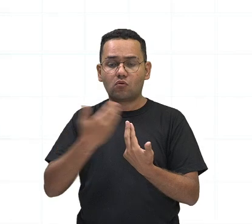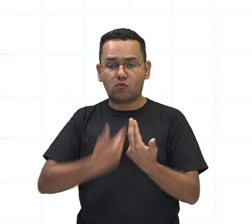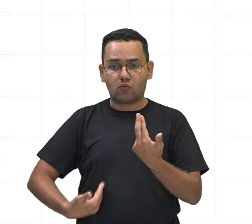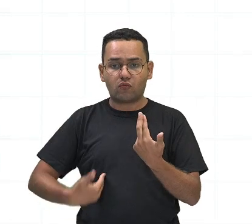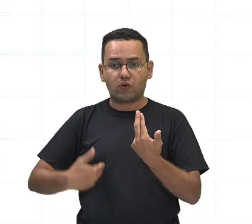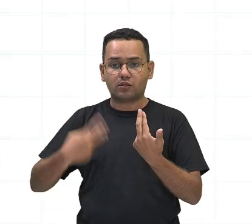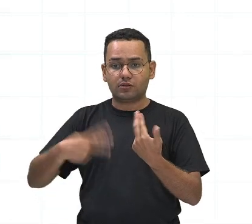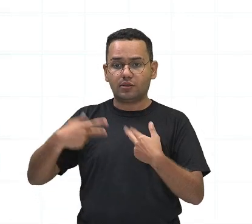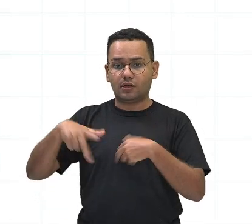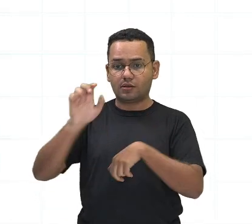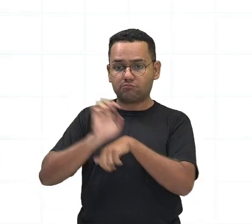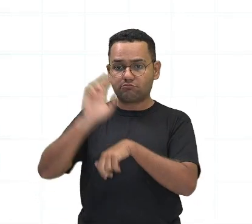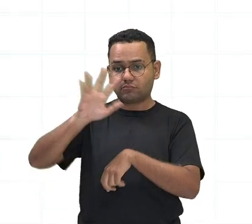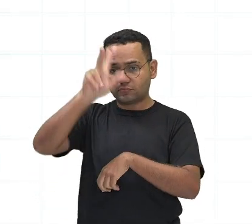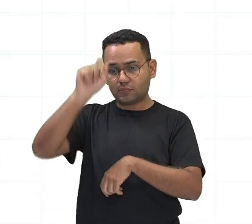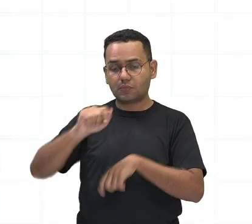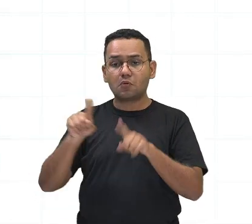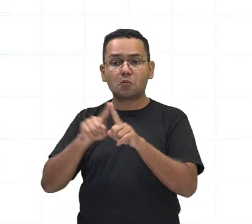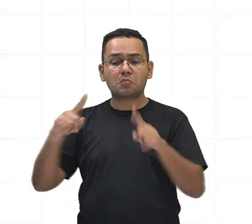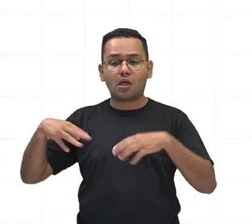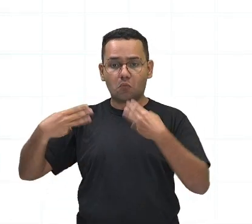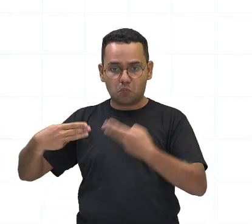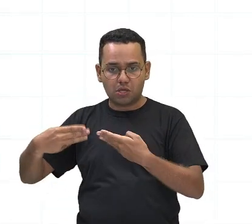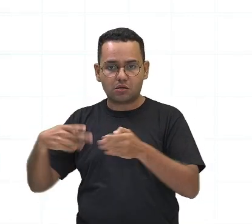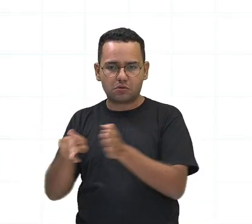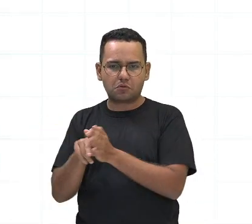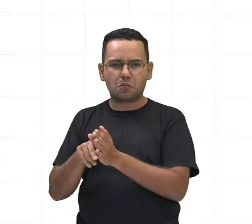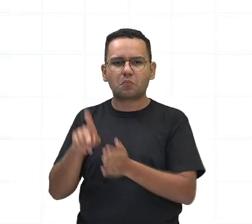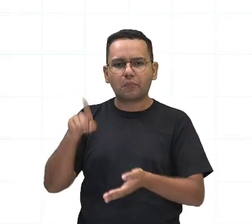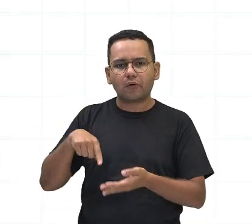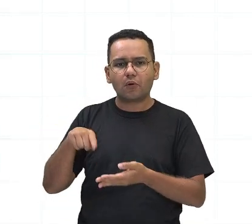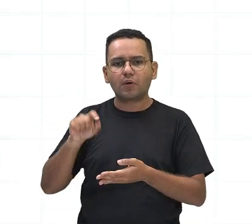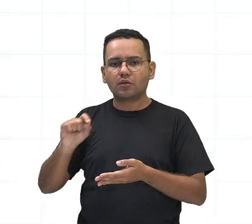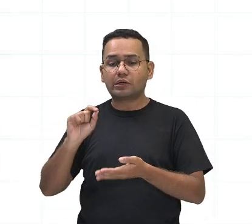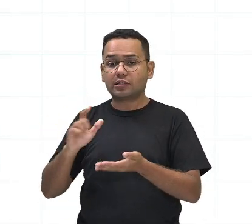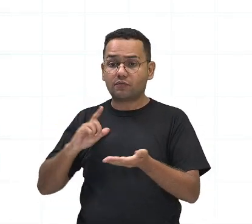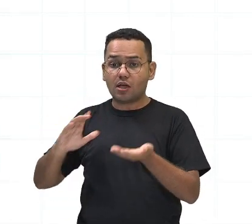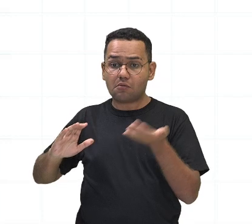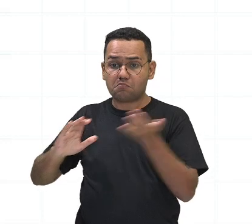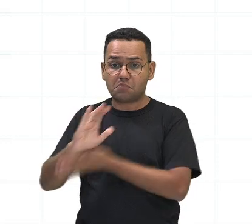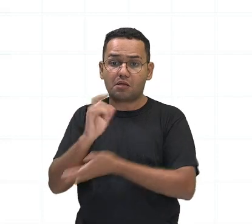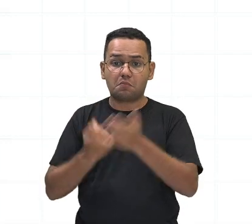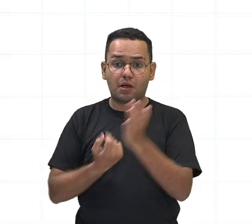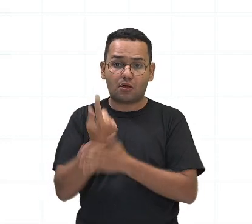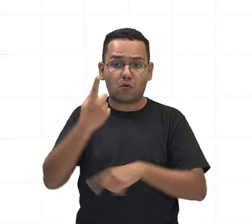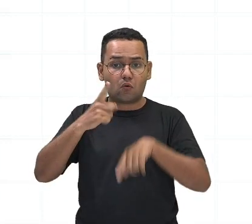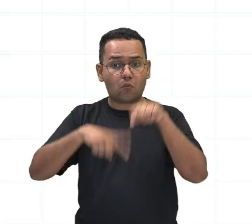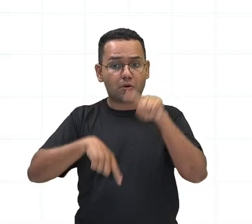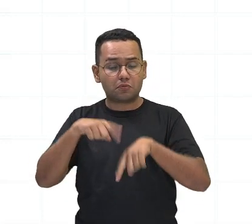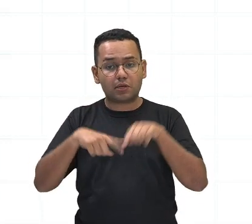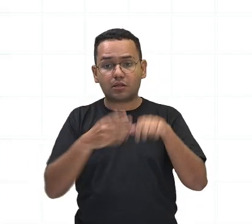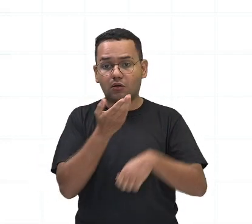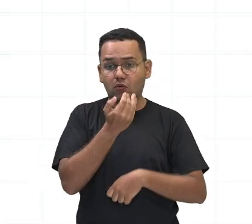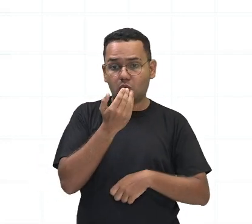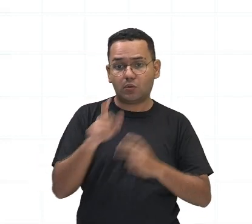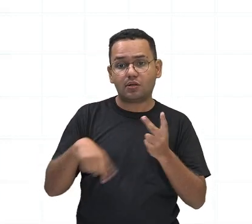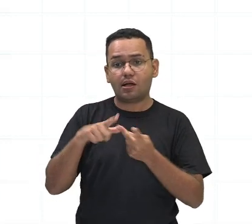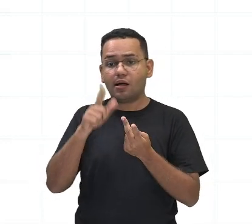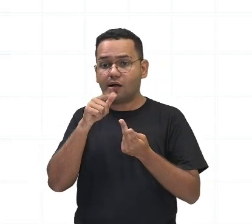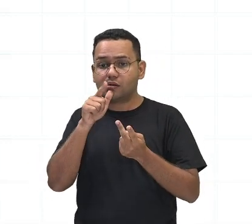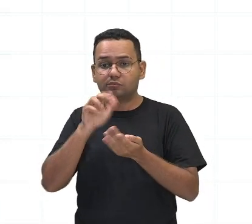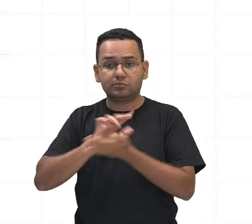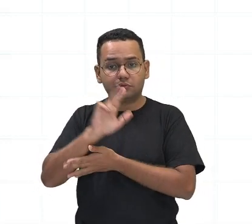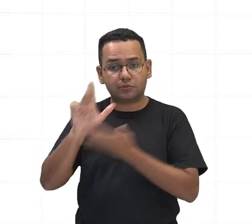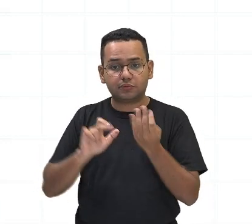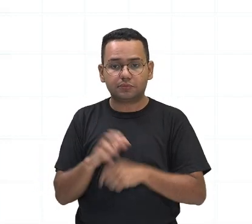Valdez Góes garantiu o repasse de recursos para a compra de alimentos, água e itens de saúde, entre outros. A